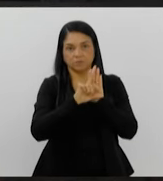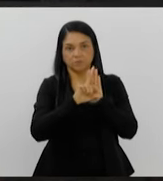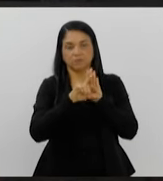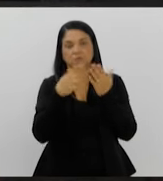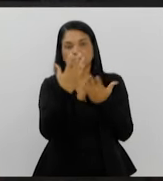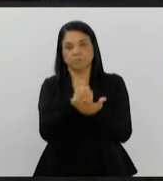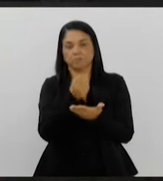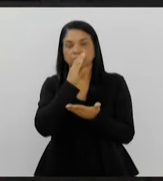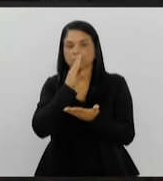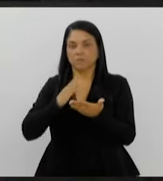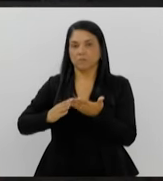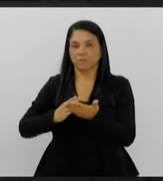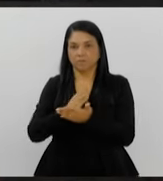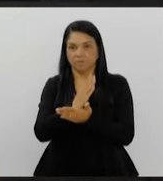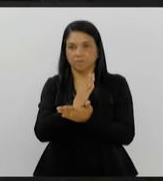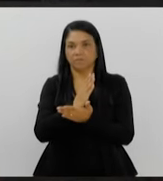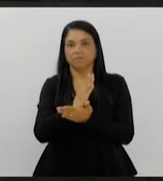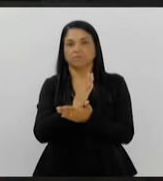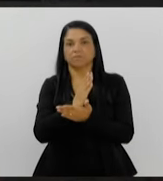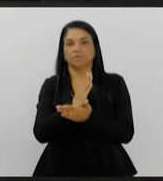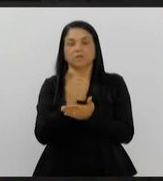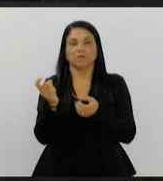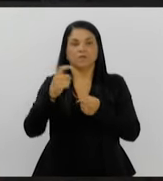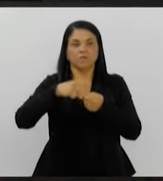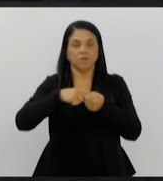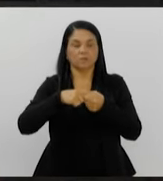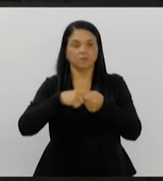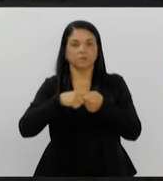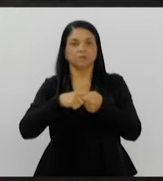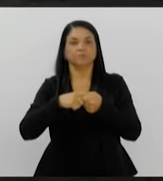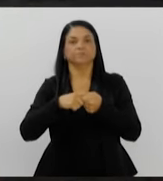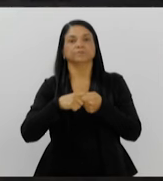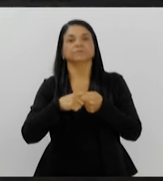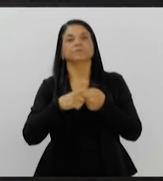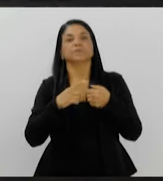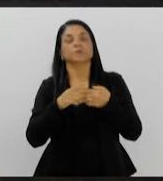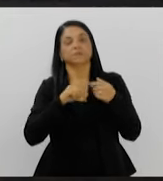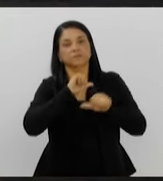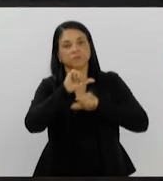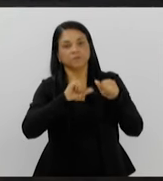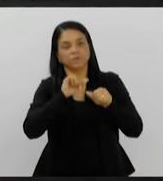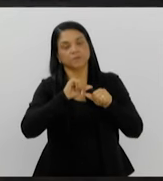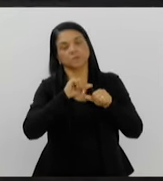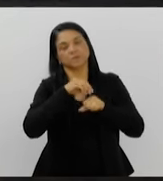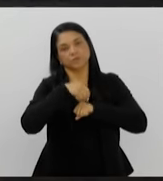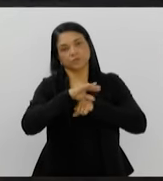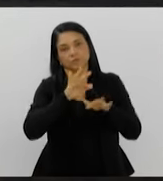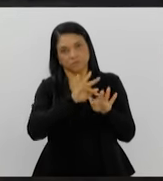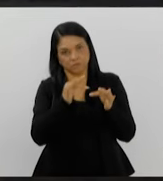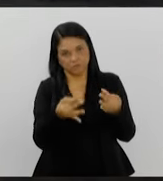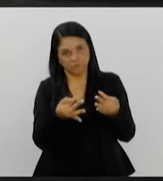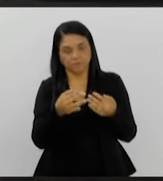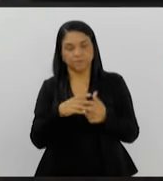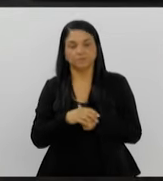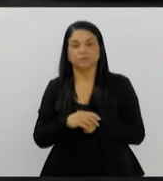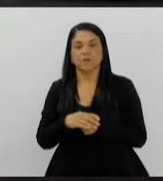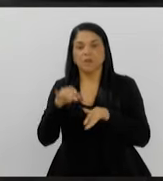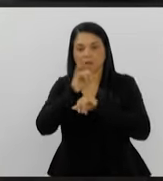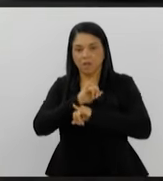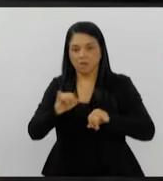senhores que aprova permaneço Como estão aprovado retorno ao autor para transformação indicação simples